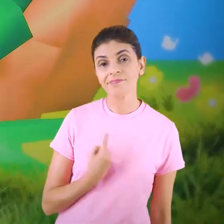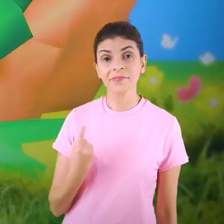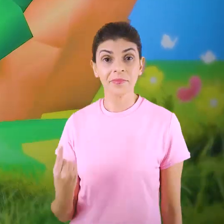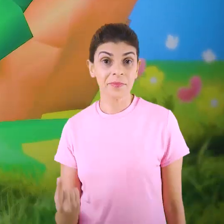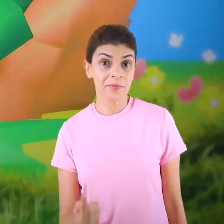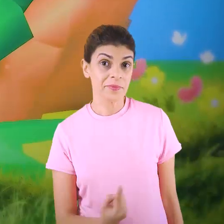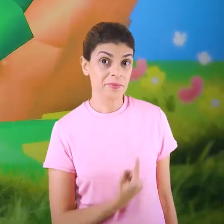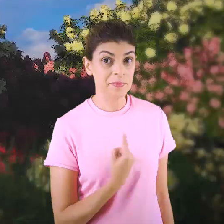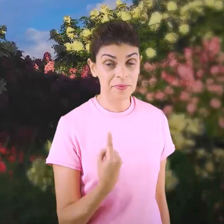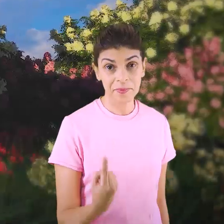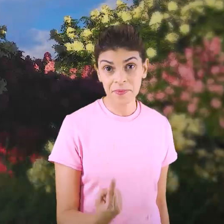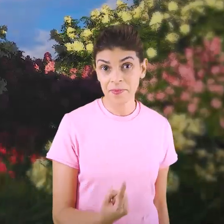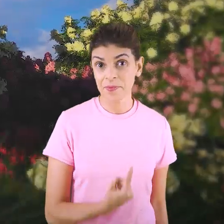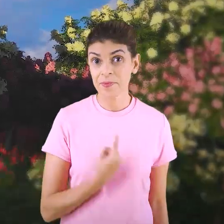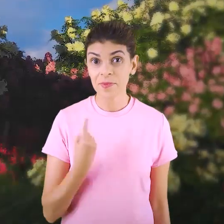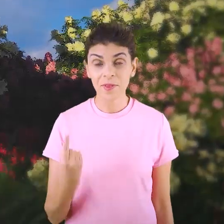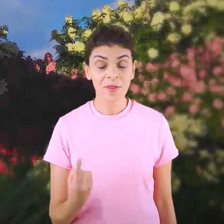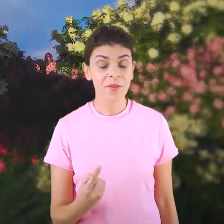Será que